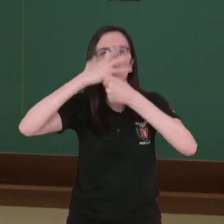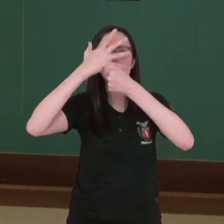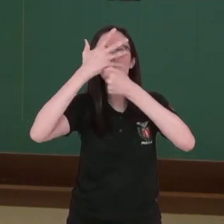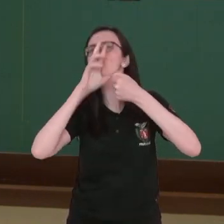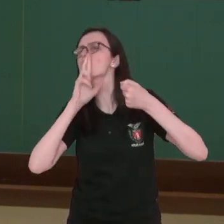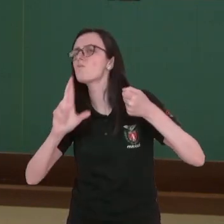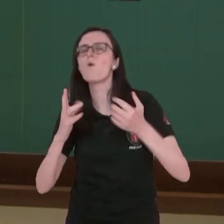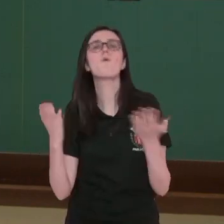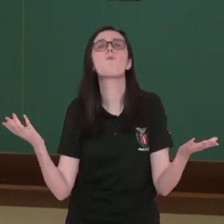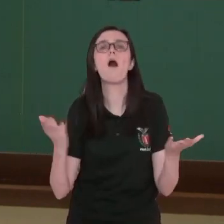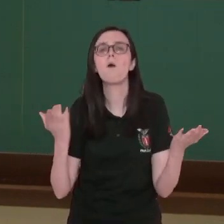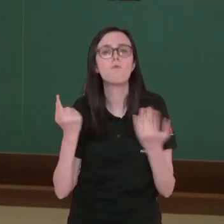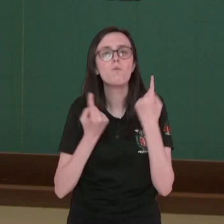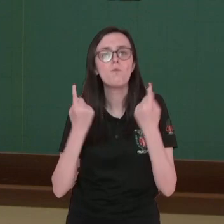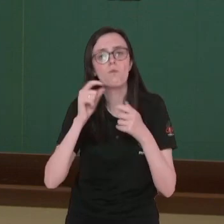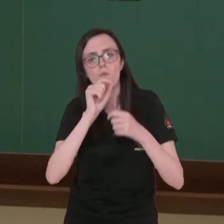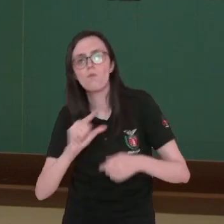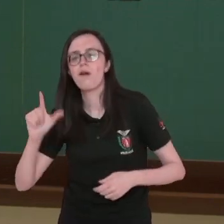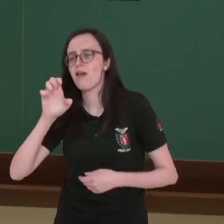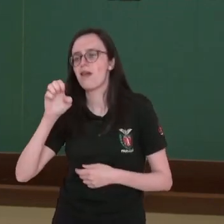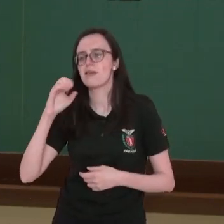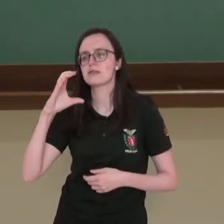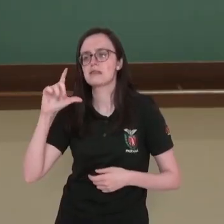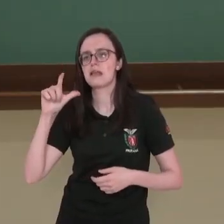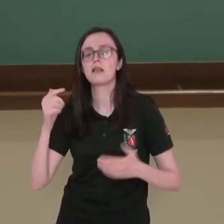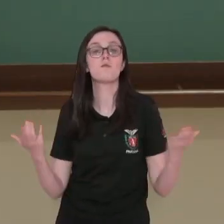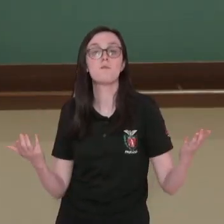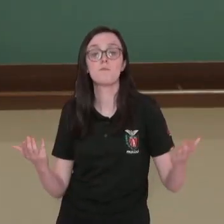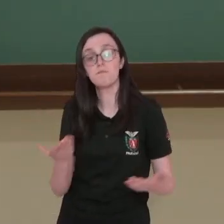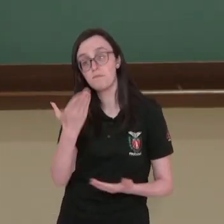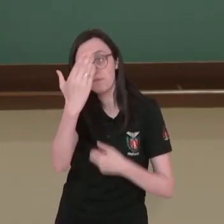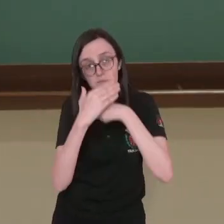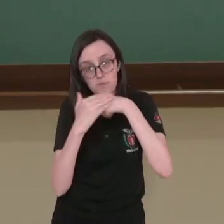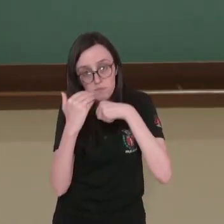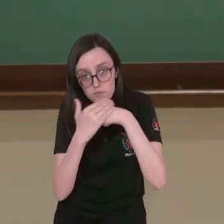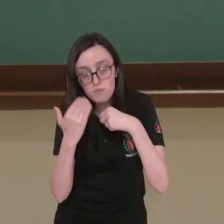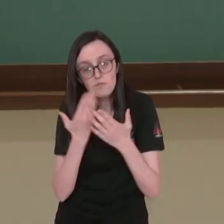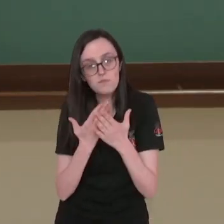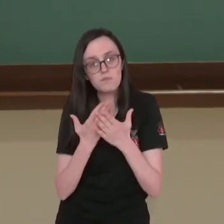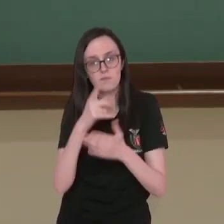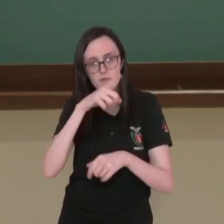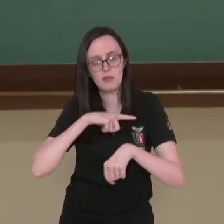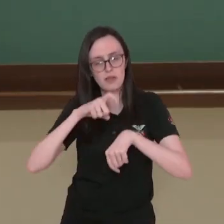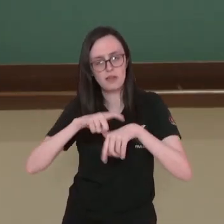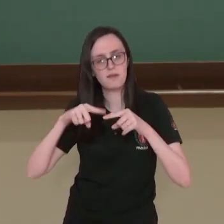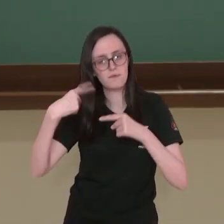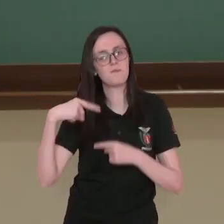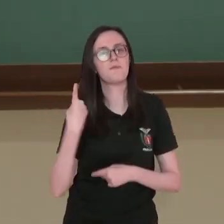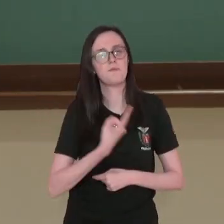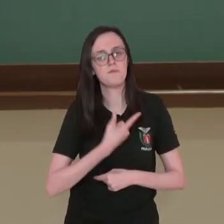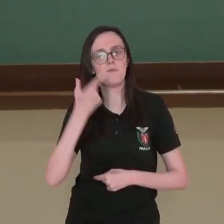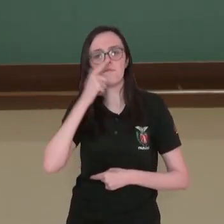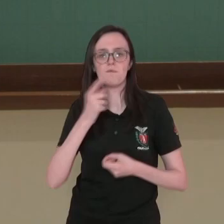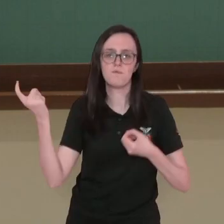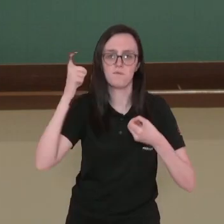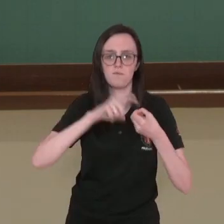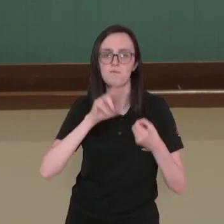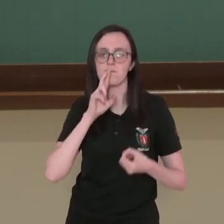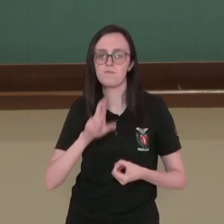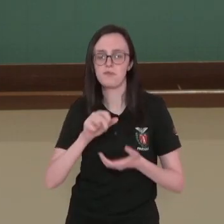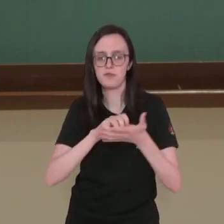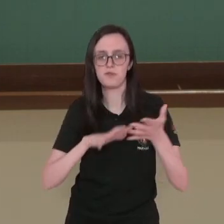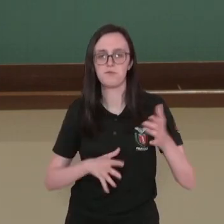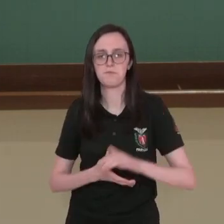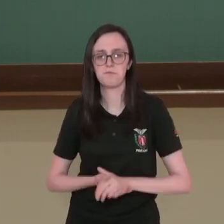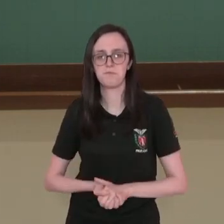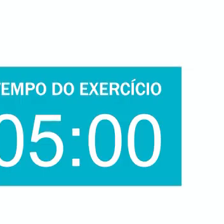a escala que ele está sendo medido? Querido estudante, você terá um tempo e na sequência nós vamos retornar com a solução dessa